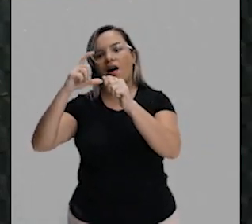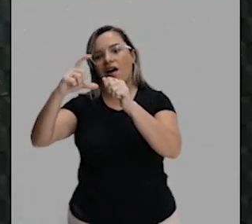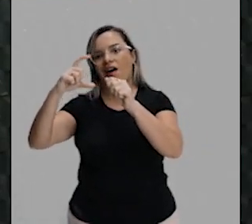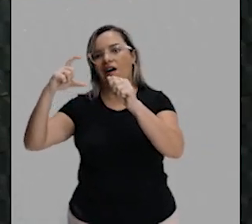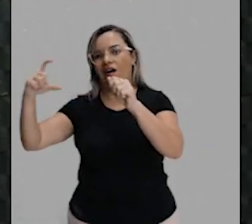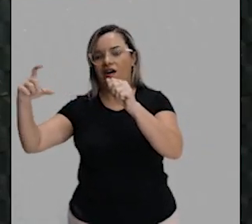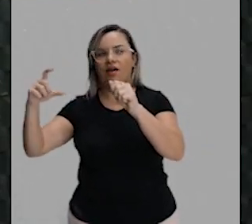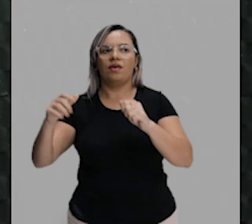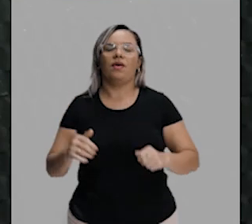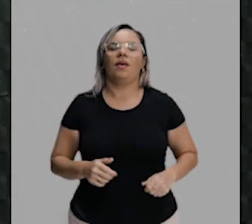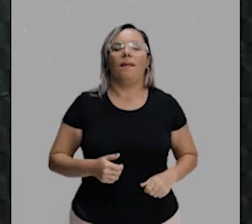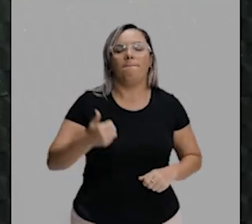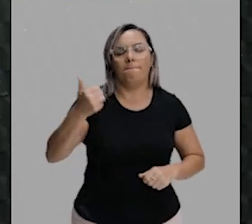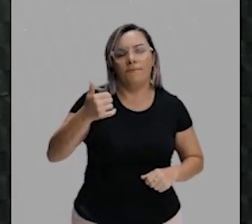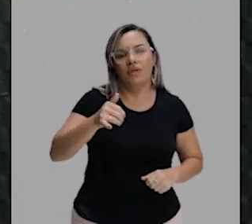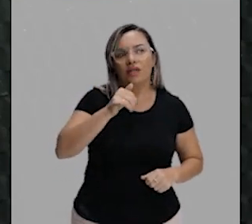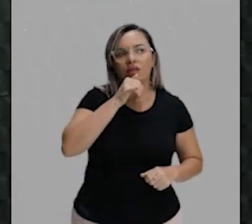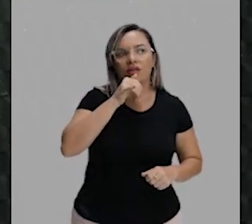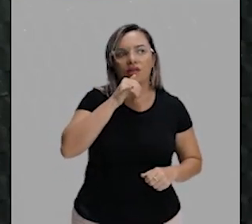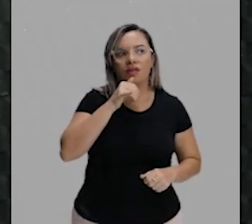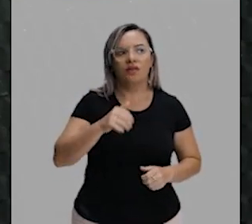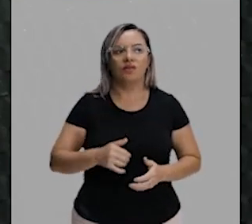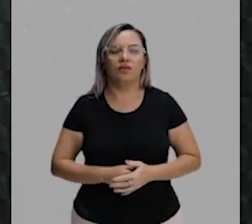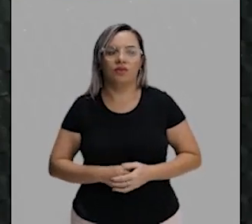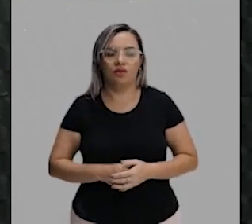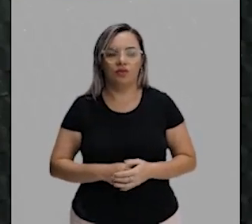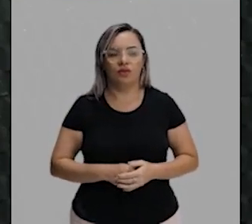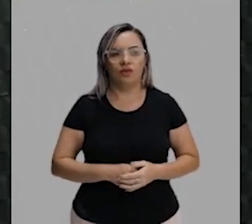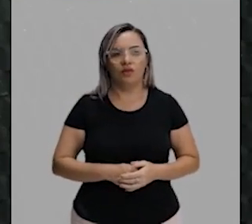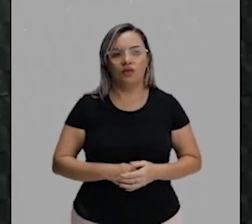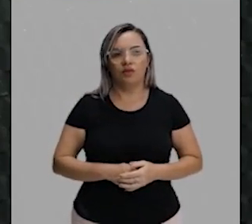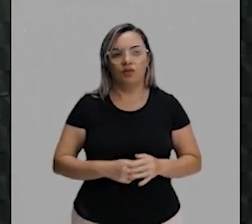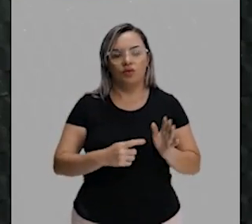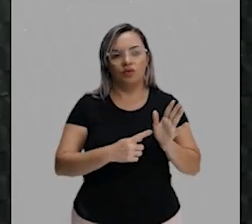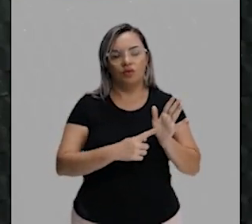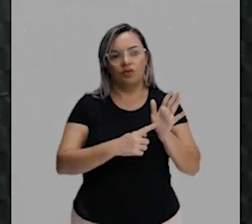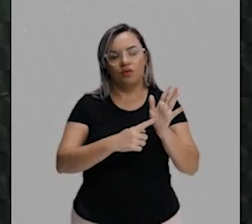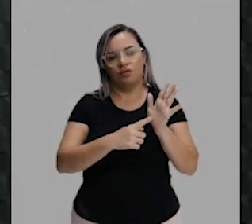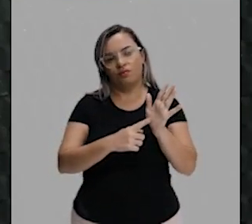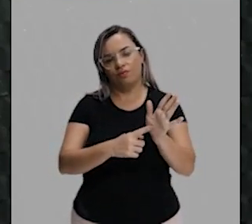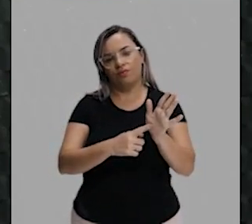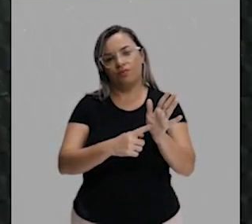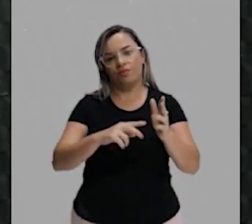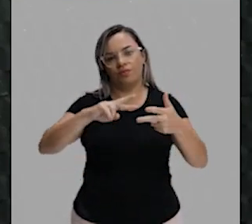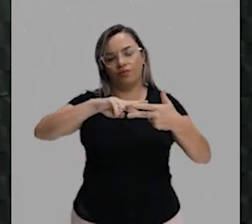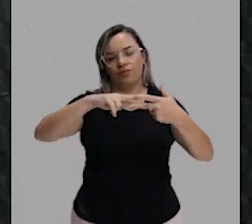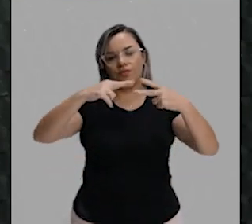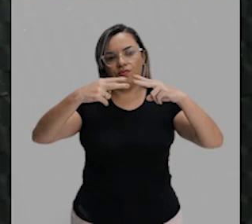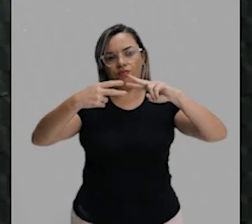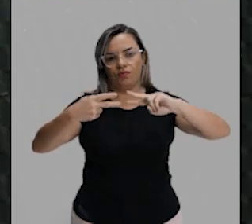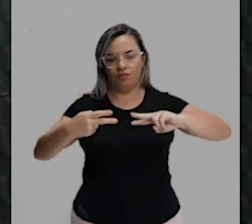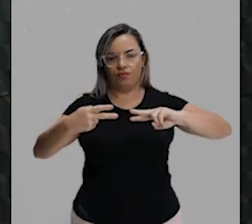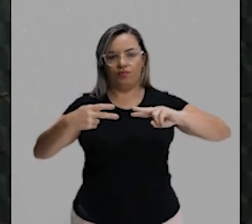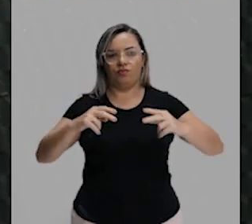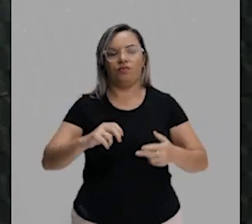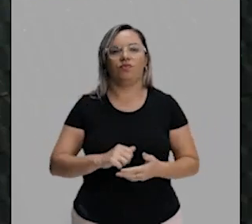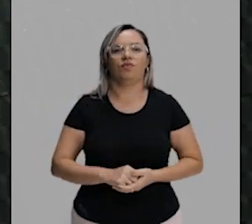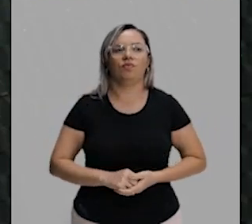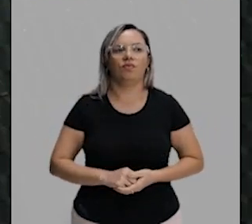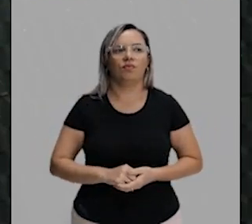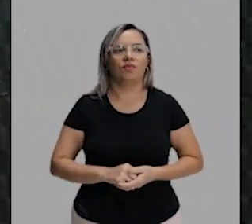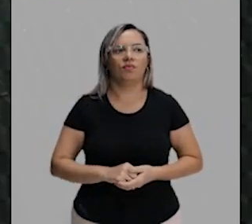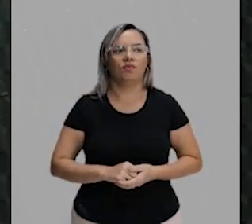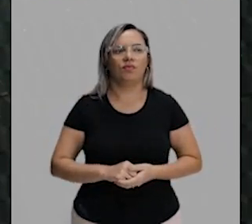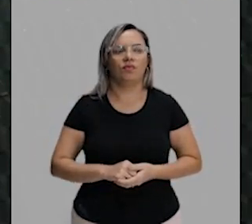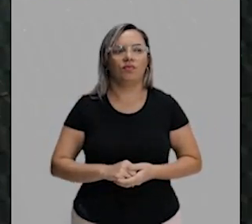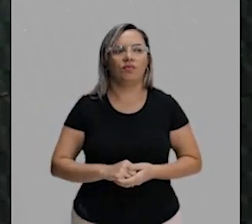exemplo. Primeira coisa, isso aqui são genótipos, né? São as representações dos alelos por meio de letras. Qual é o fenótipo